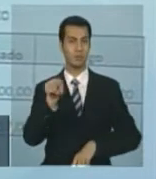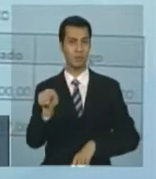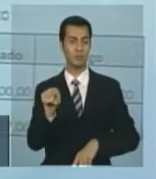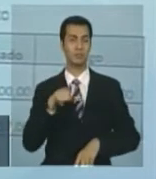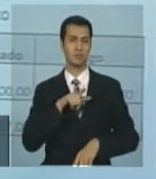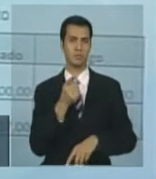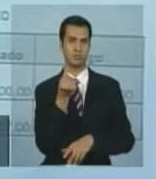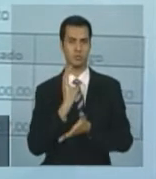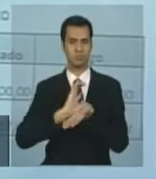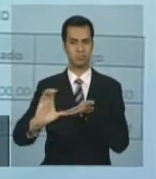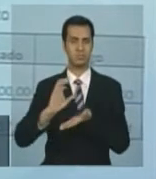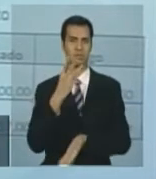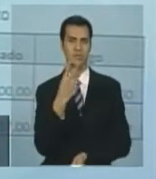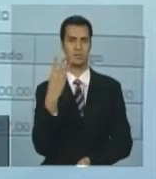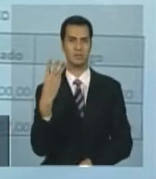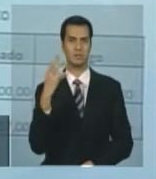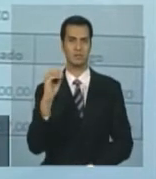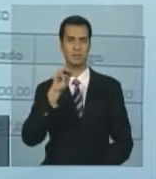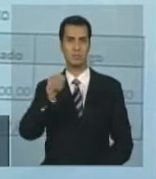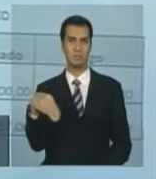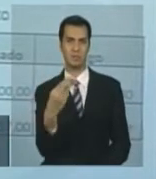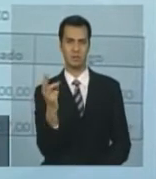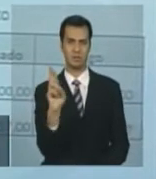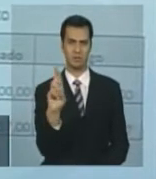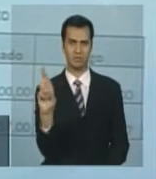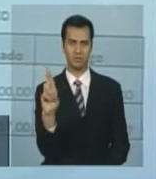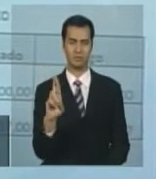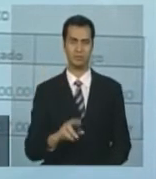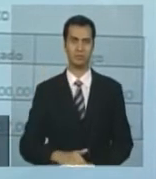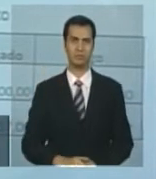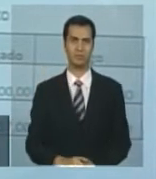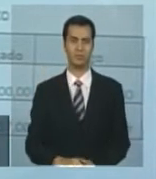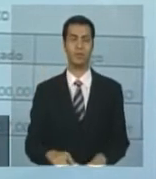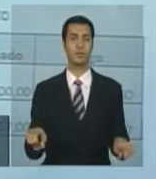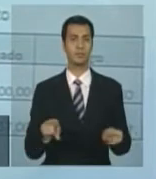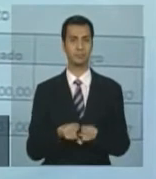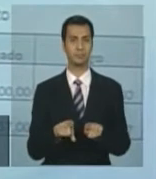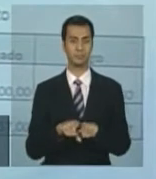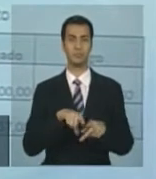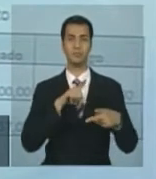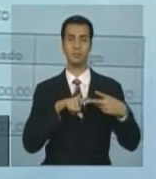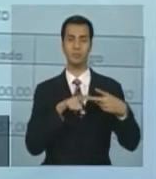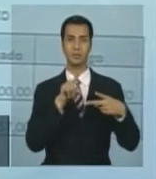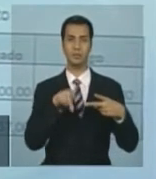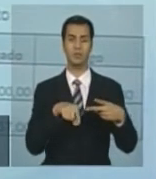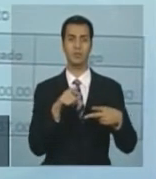tivemos 330 milhões. E tivemos para reconstrução de desastres,